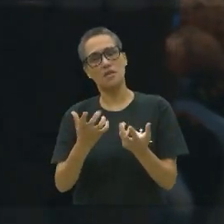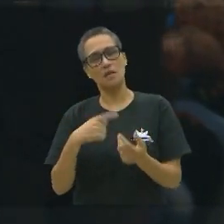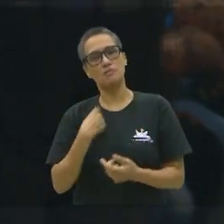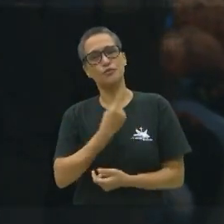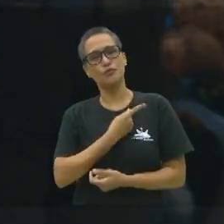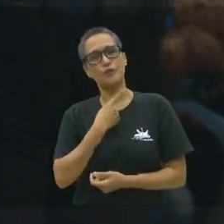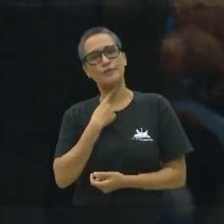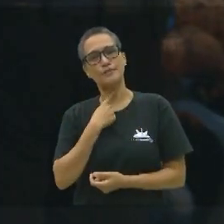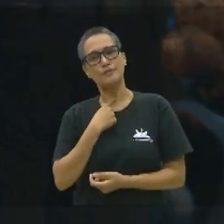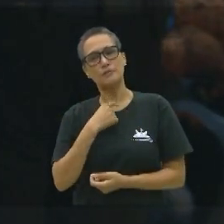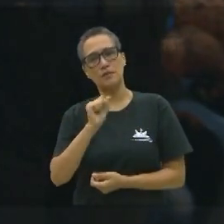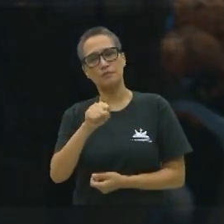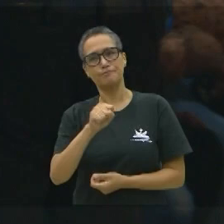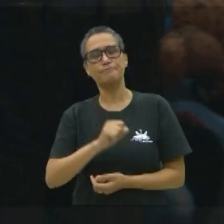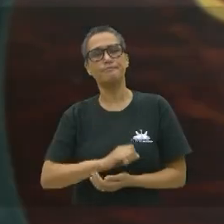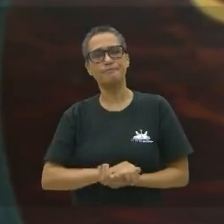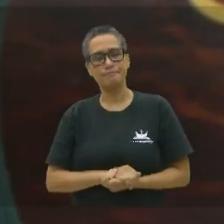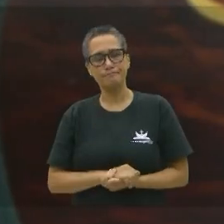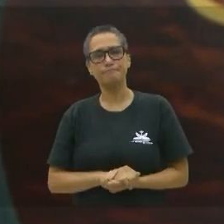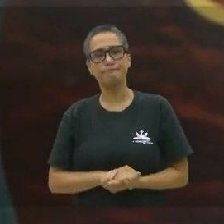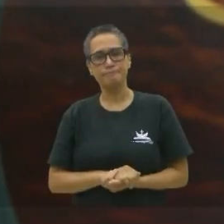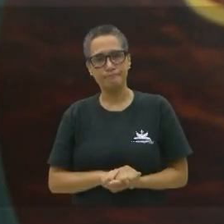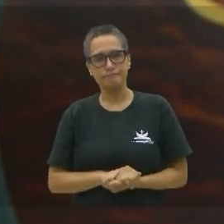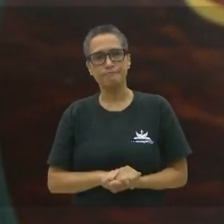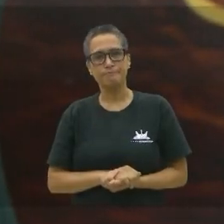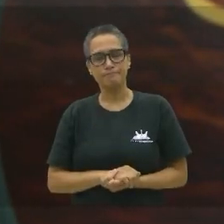nossa vontade.